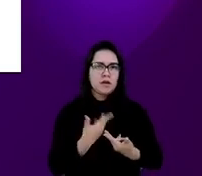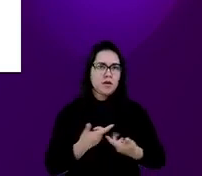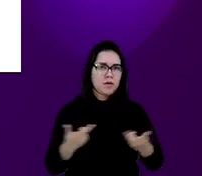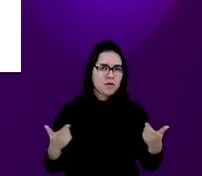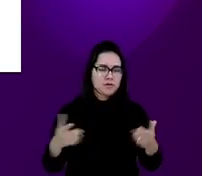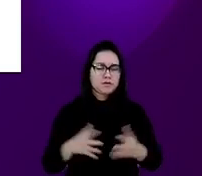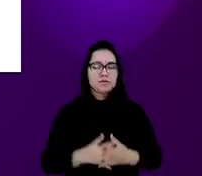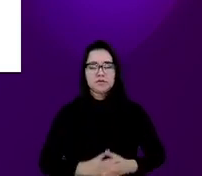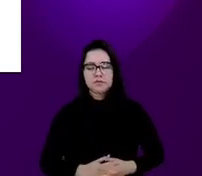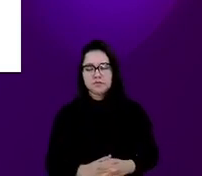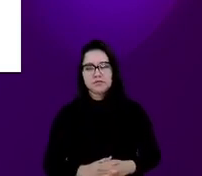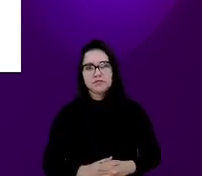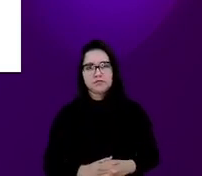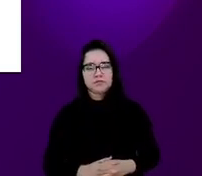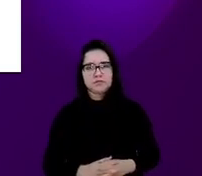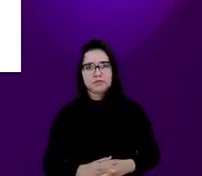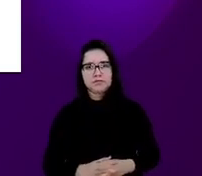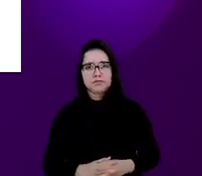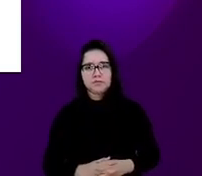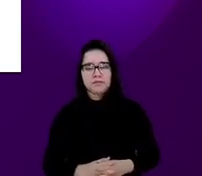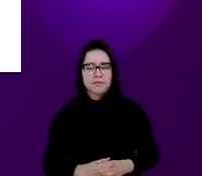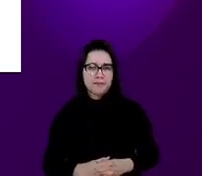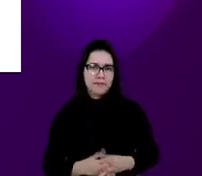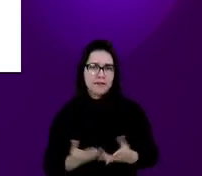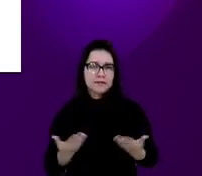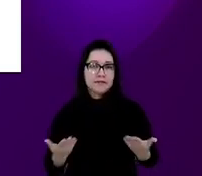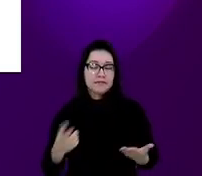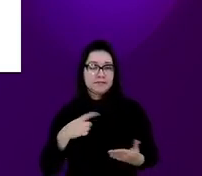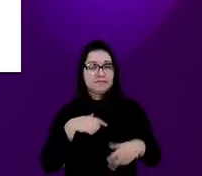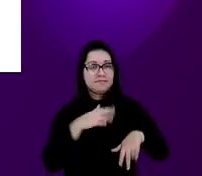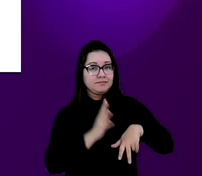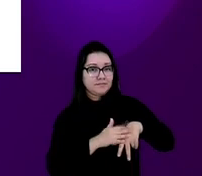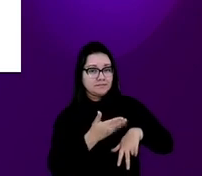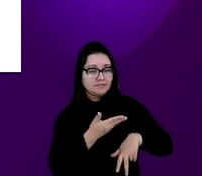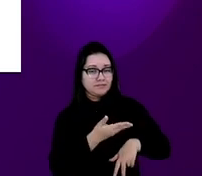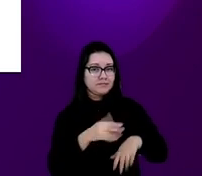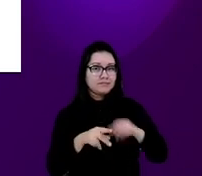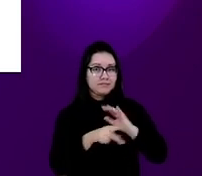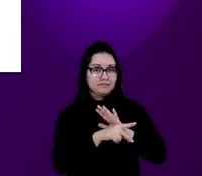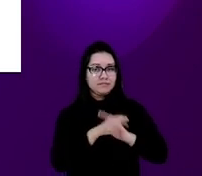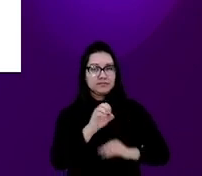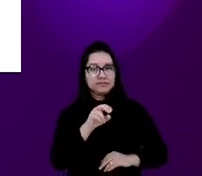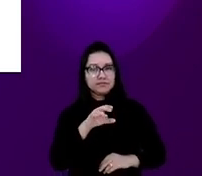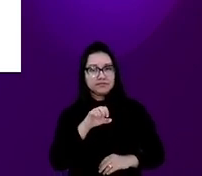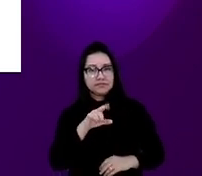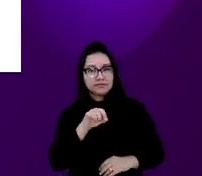oncológicas. Então, o paciente oncológico de alta complexidade, a gente